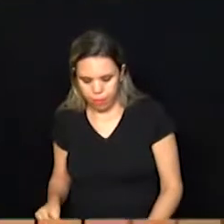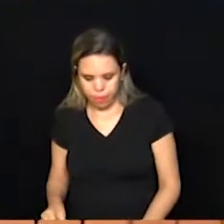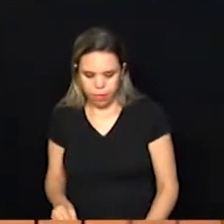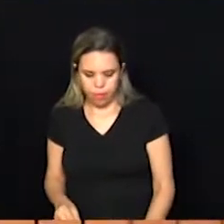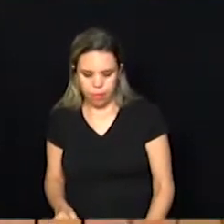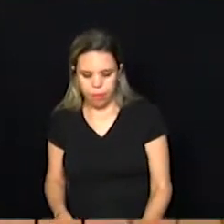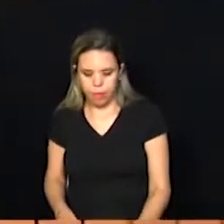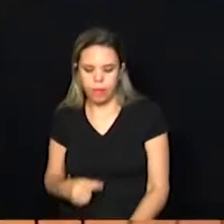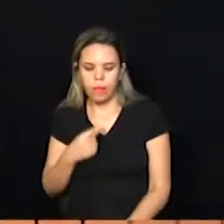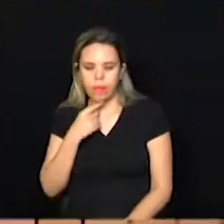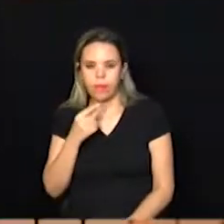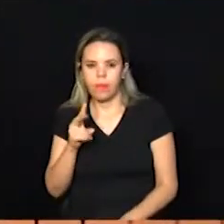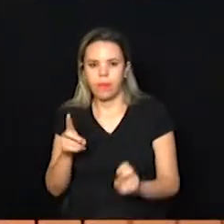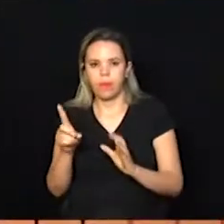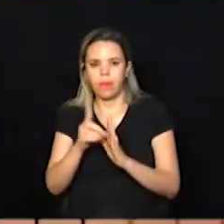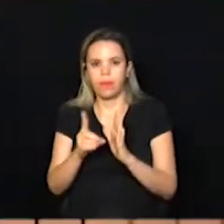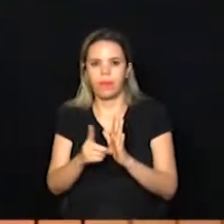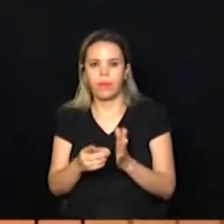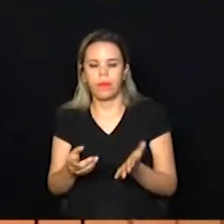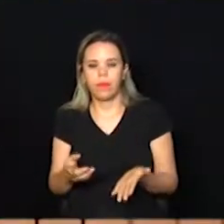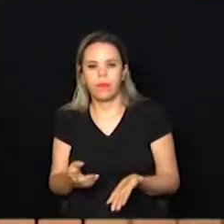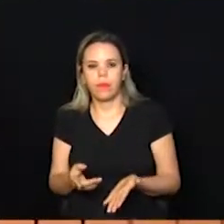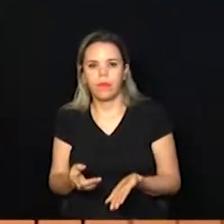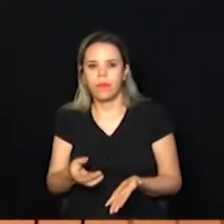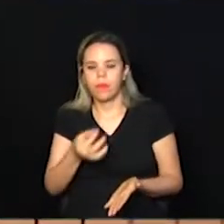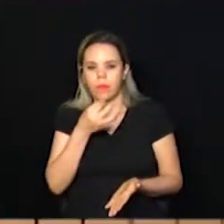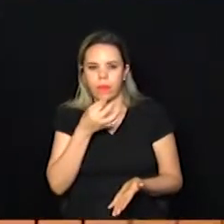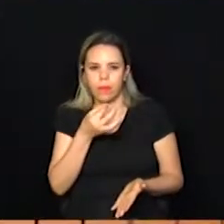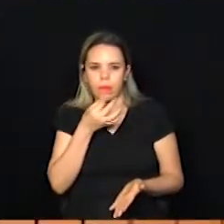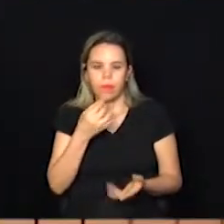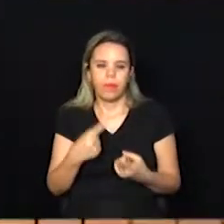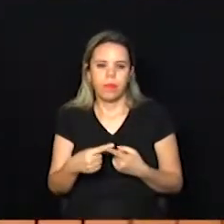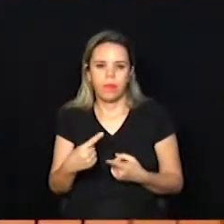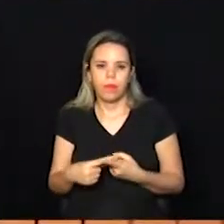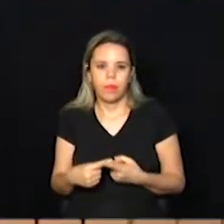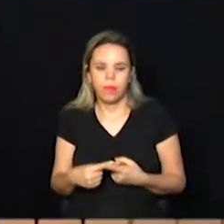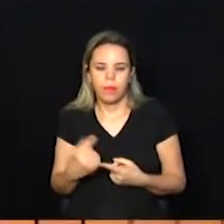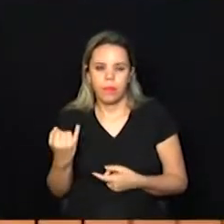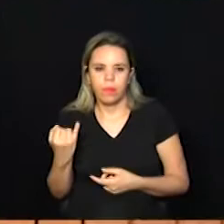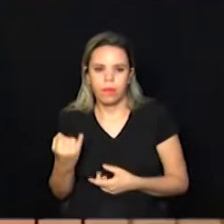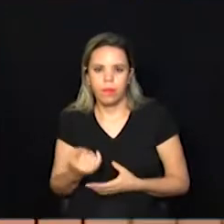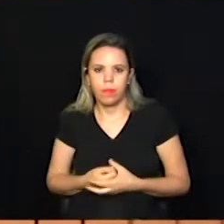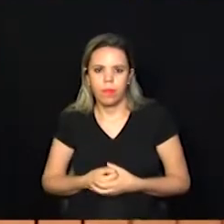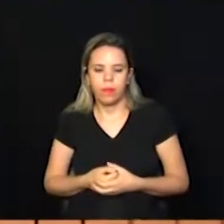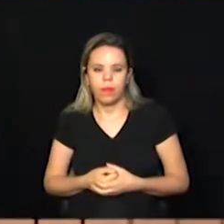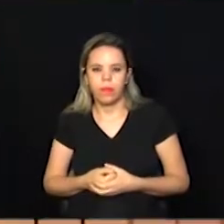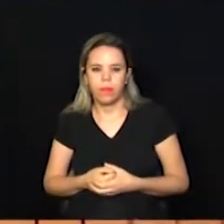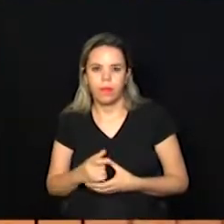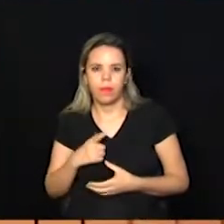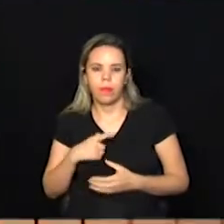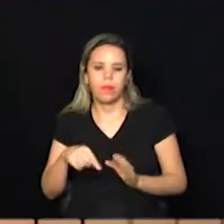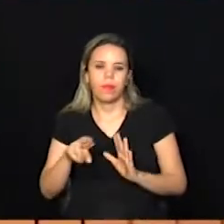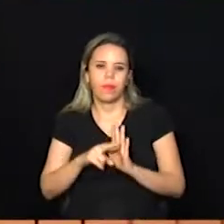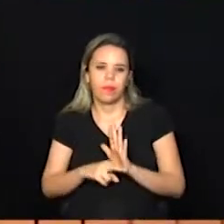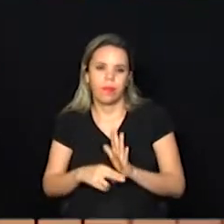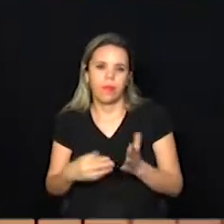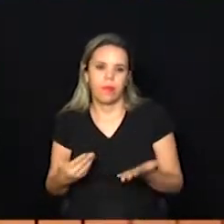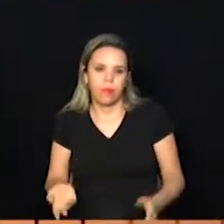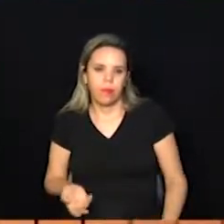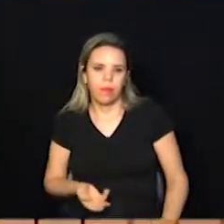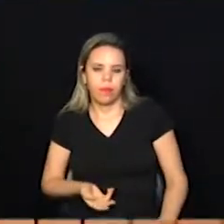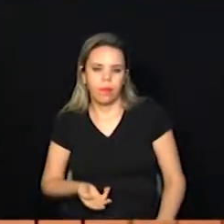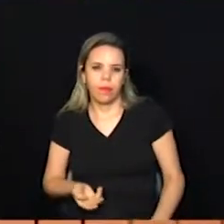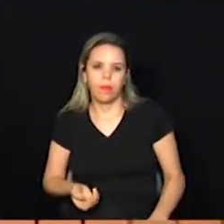uma questão sobre o decreto. Uma sugestão, porque assim, o decreto ele é importante, ele cria uma normativa